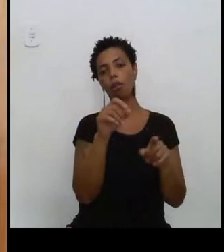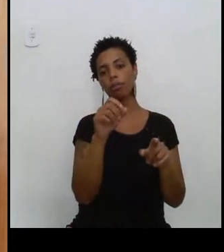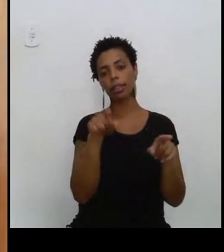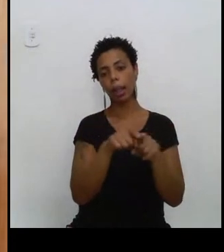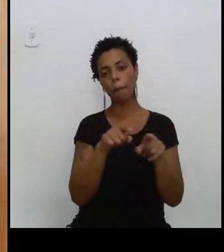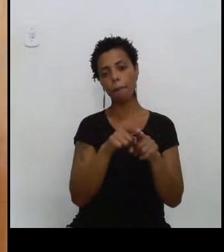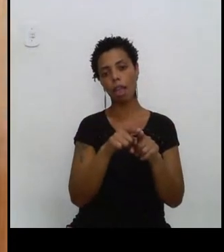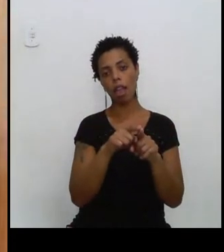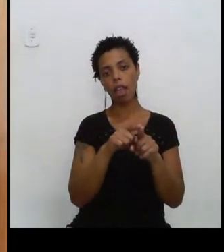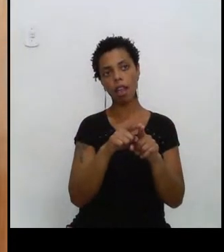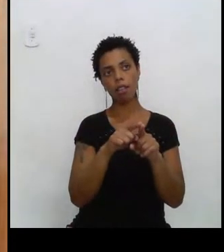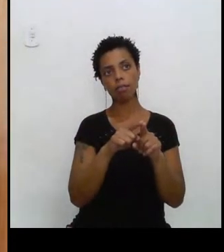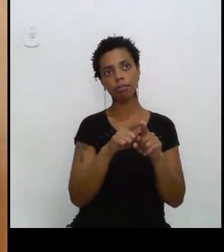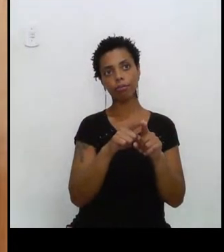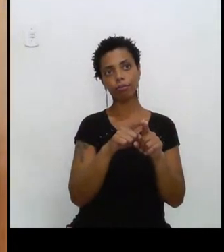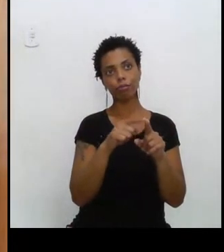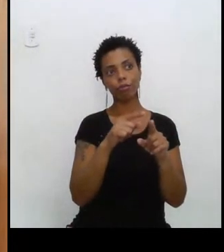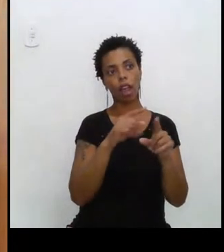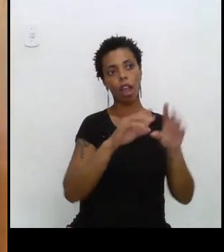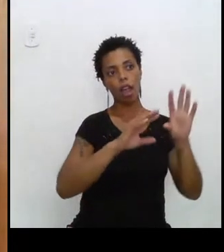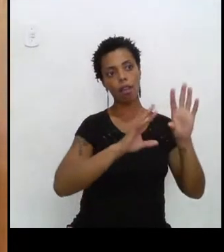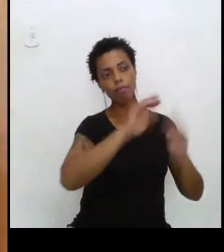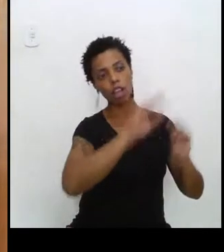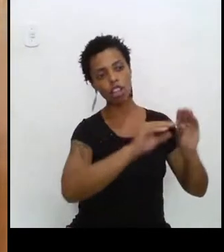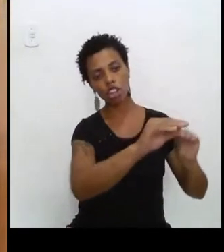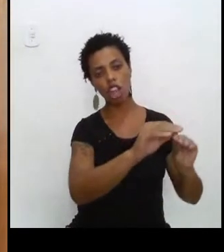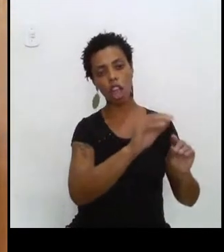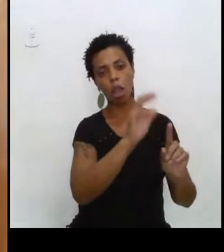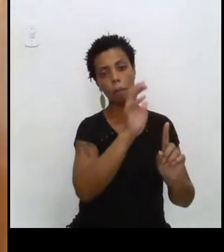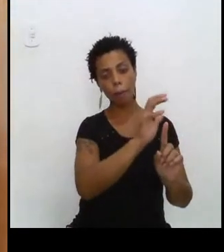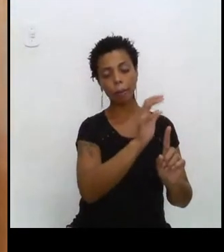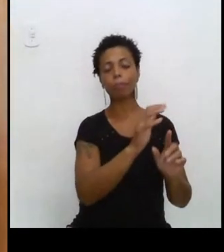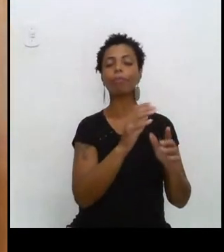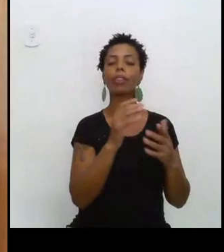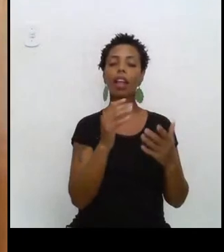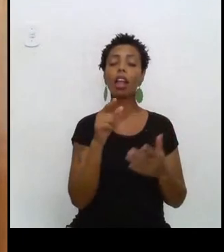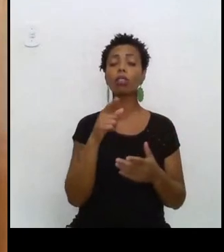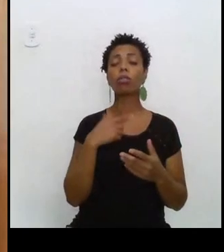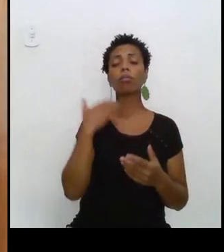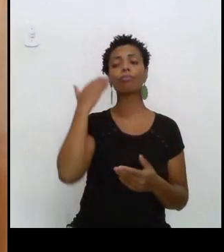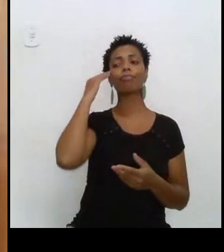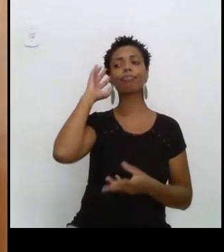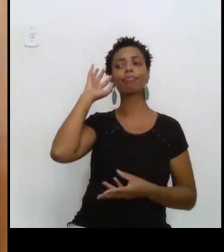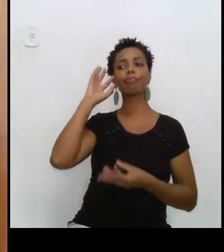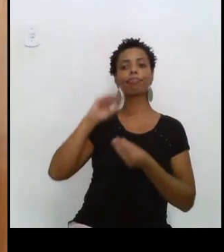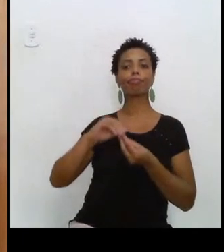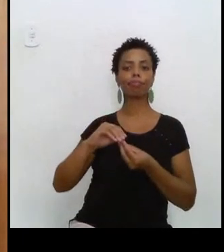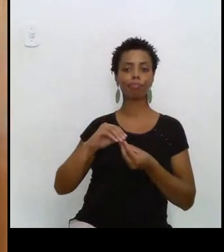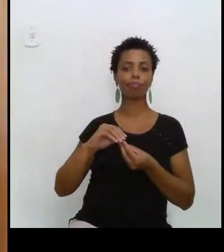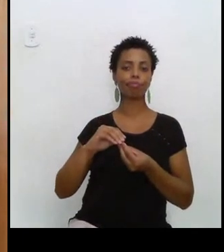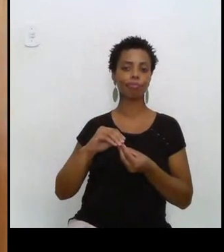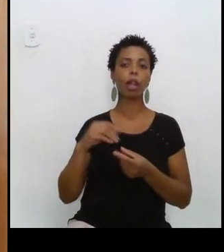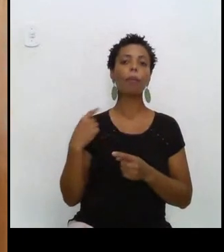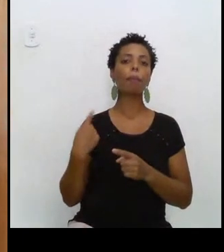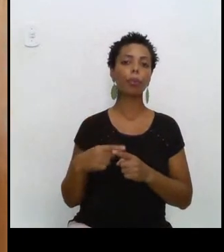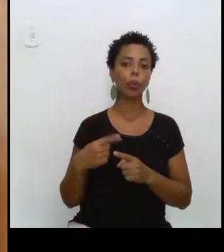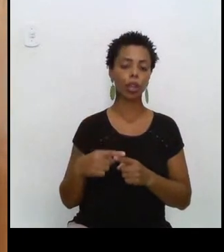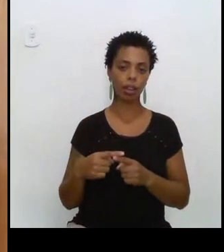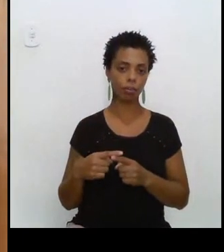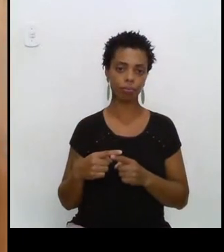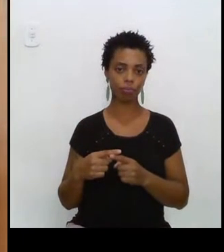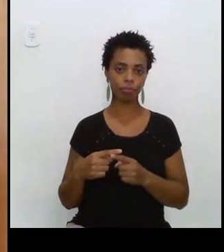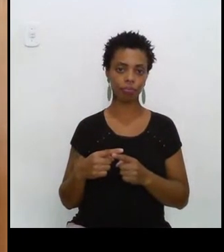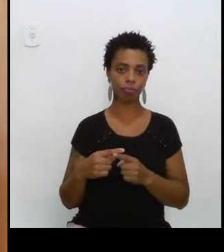para mim como isso aqui era mesmo isso até é justamente límpida